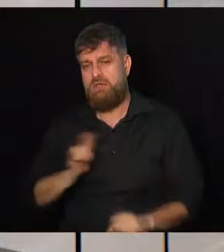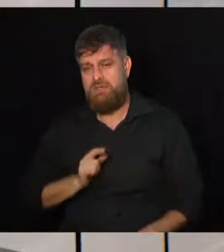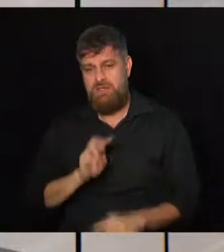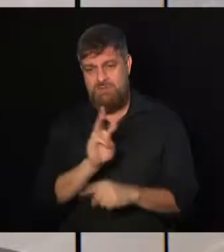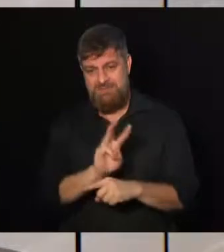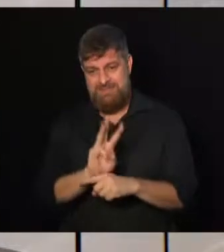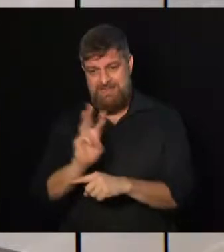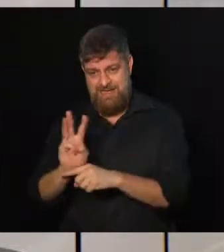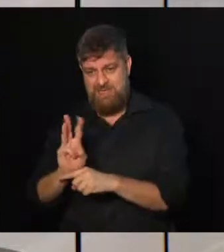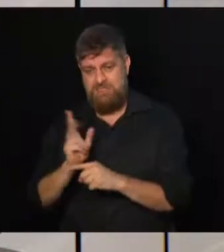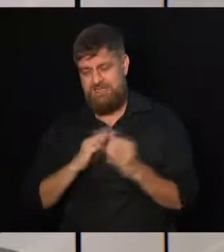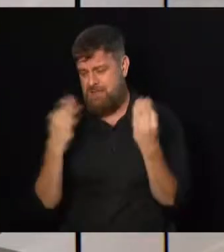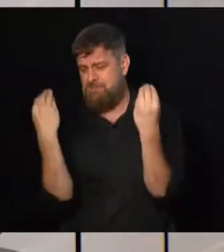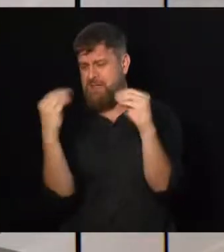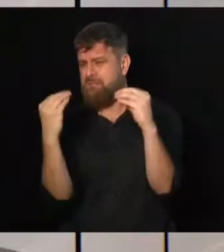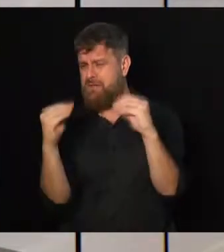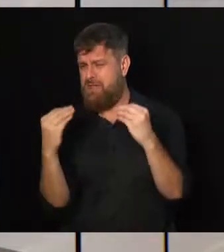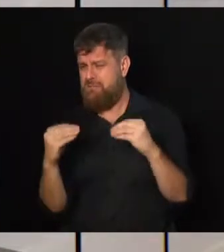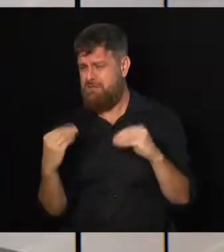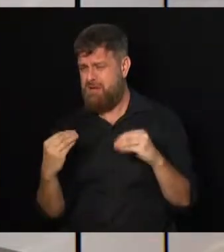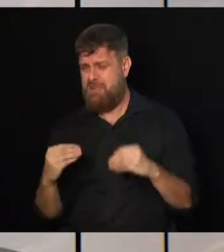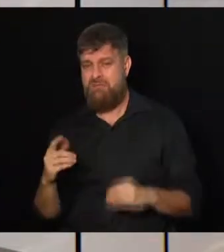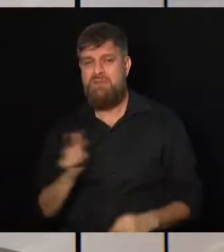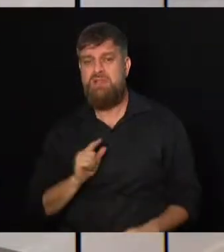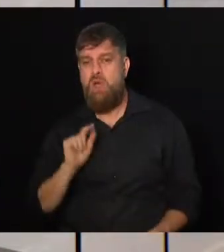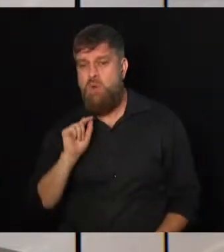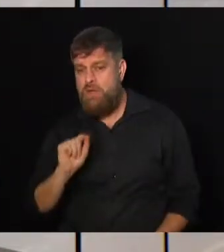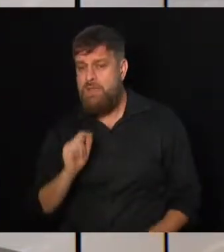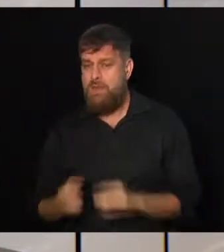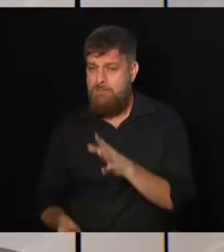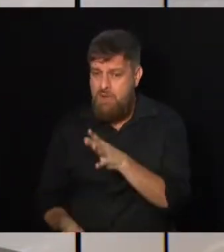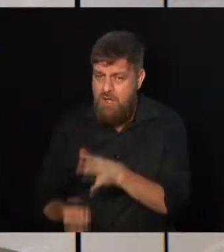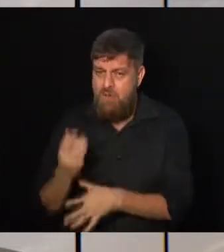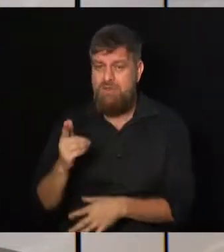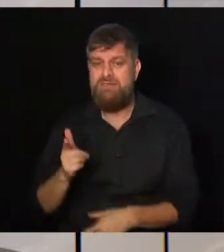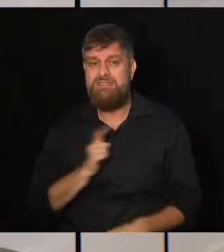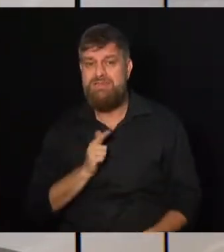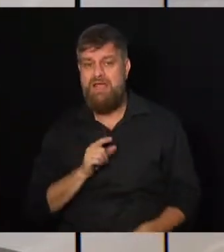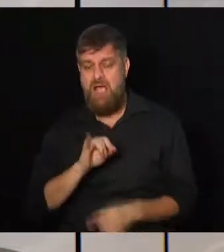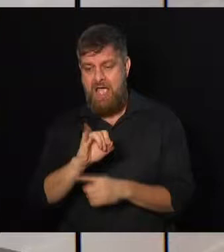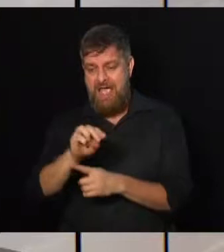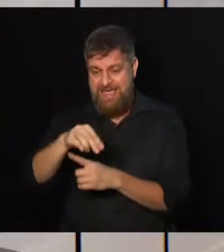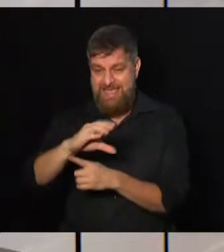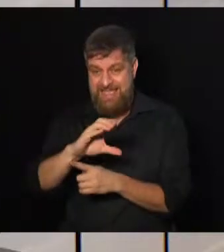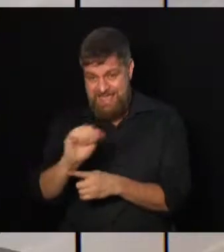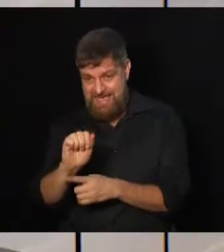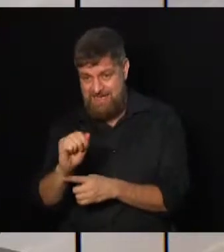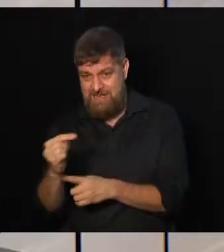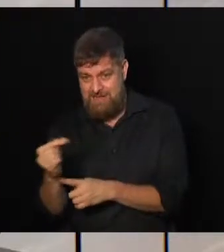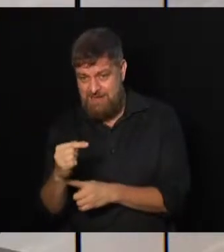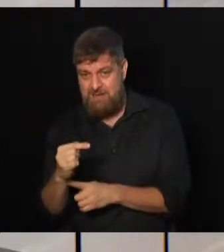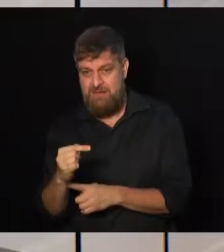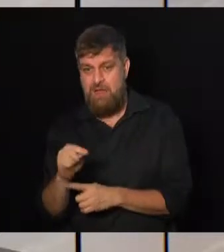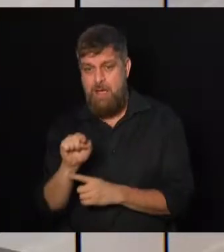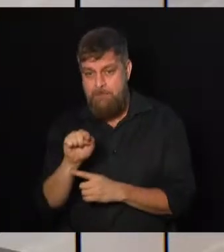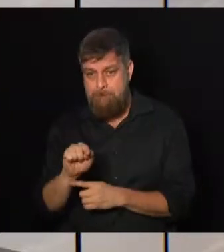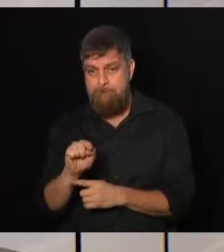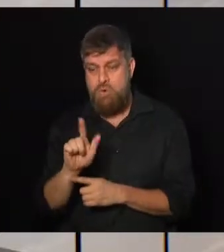tem todos os ícones aqui do que pode, do que não pode, o site do INCA. É o